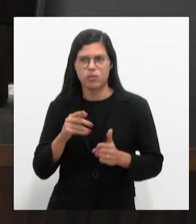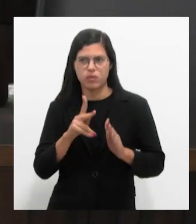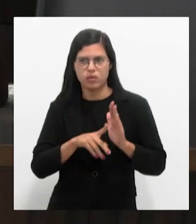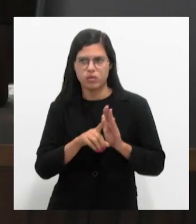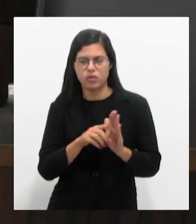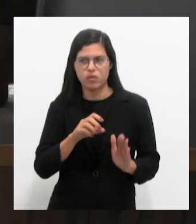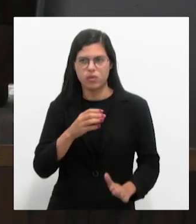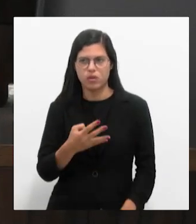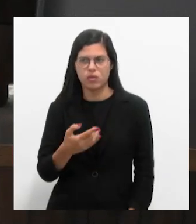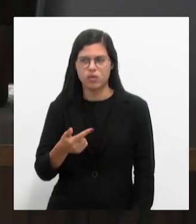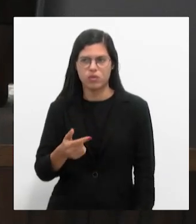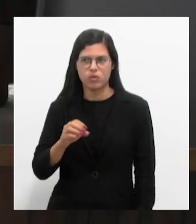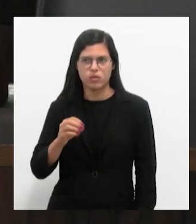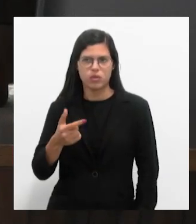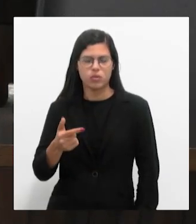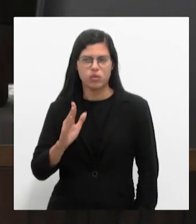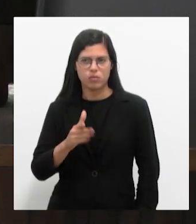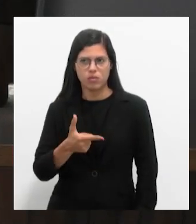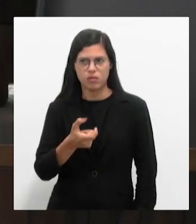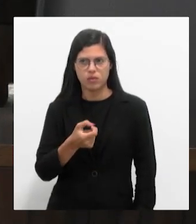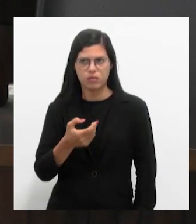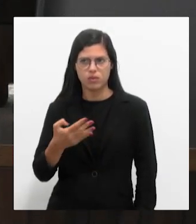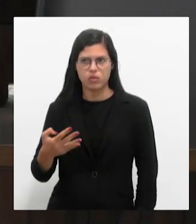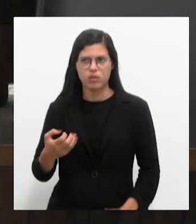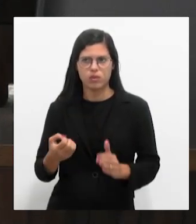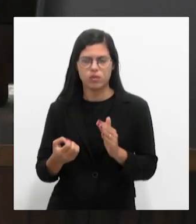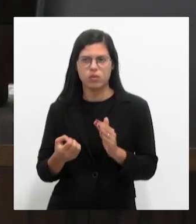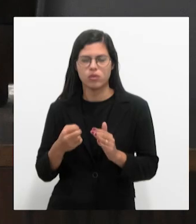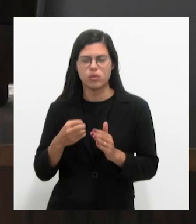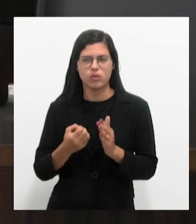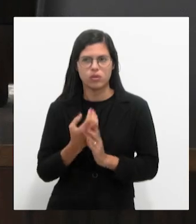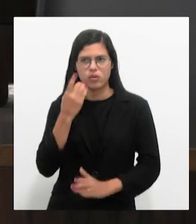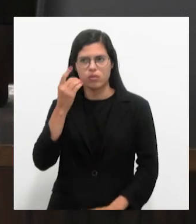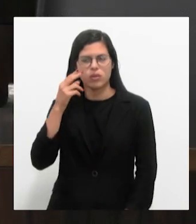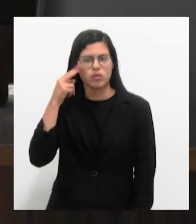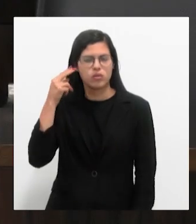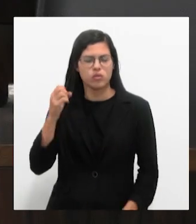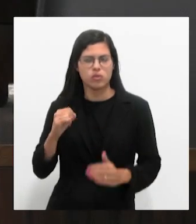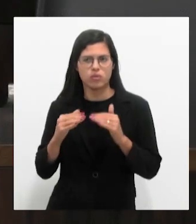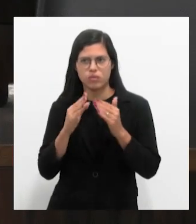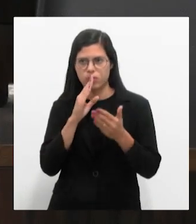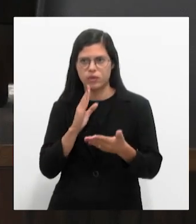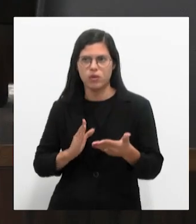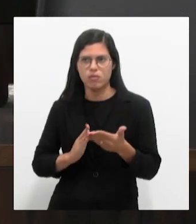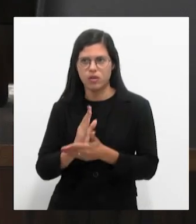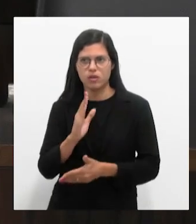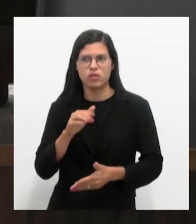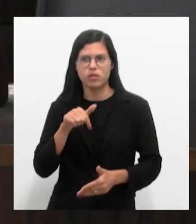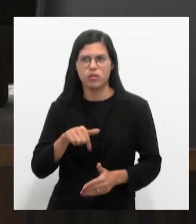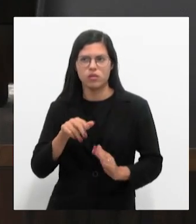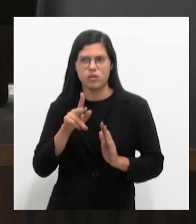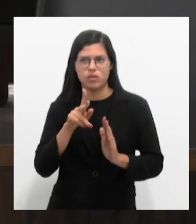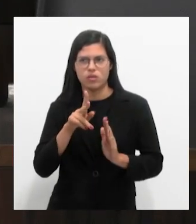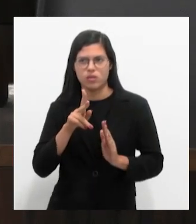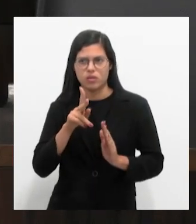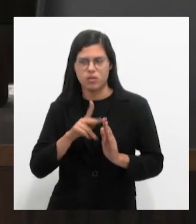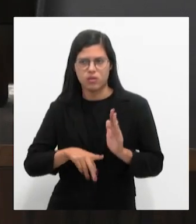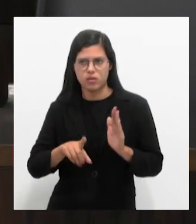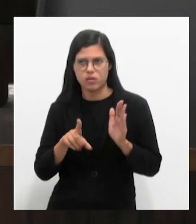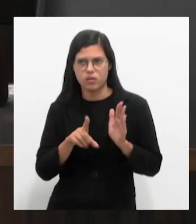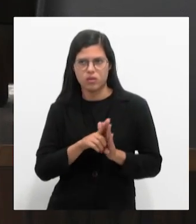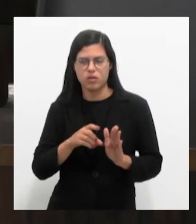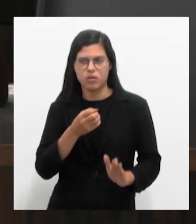número 4202/2024, deputada Tia Ju. Senhores que aprovam, permaneçam como estão. Aprovado. Projeto de Lei